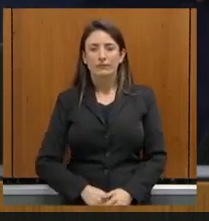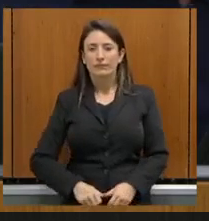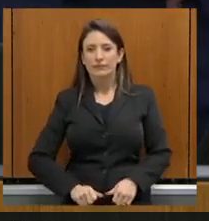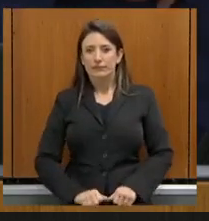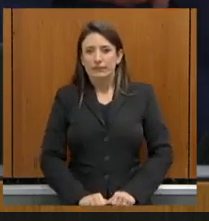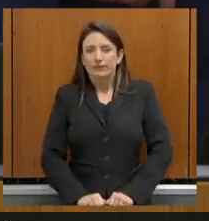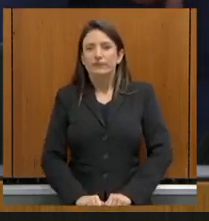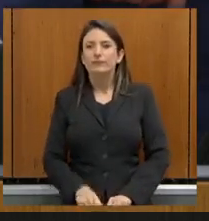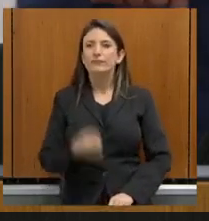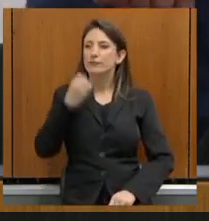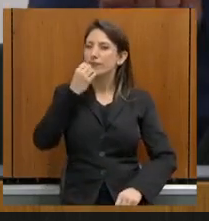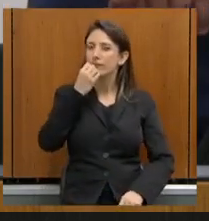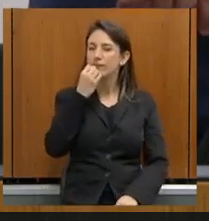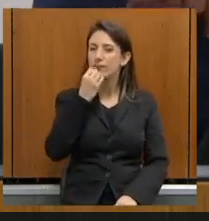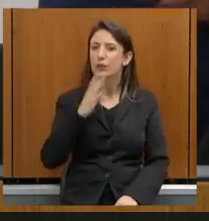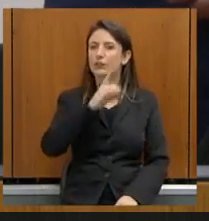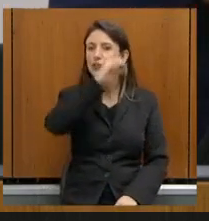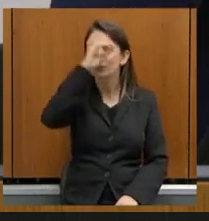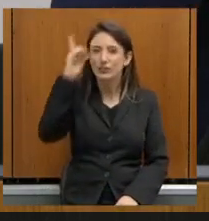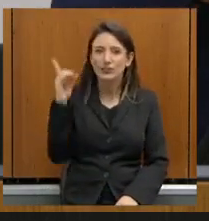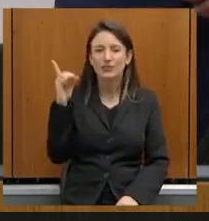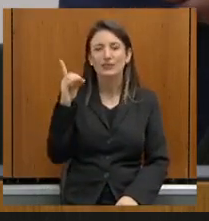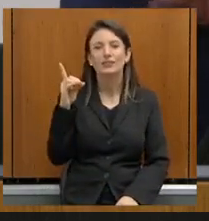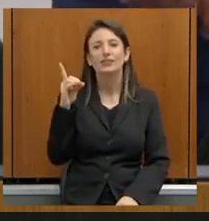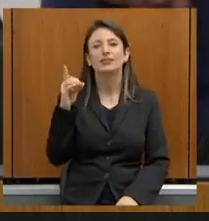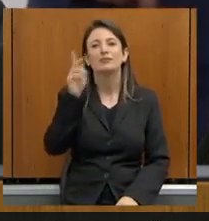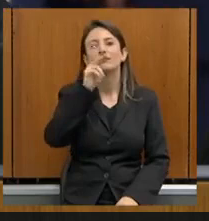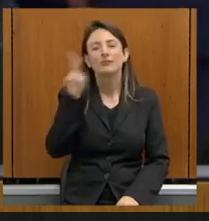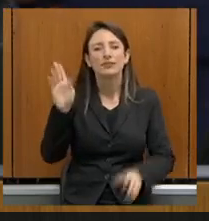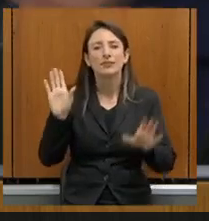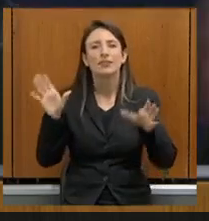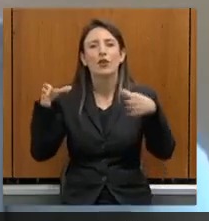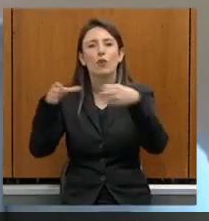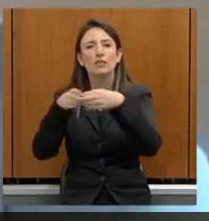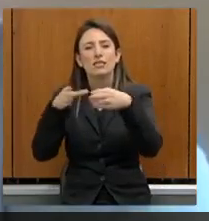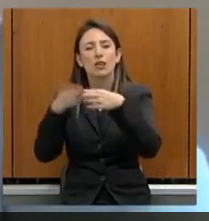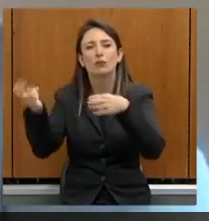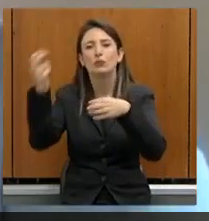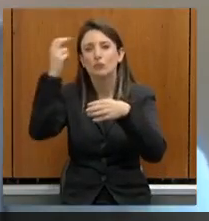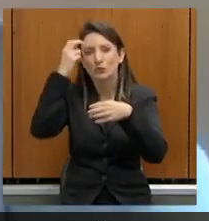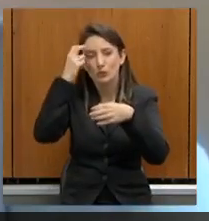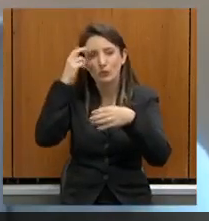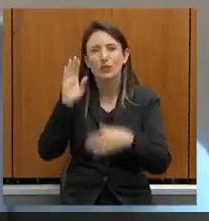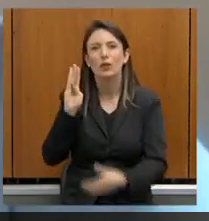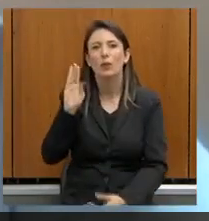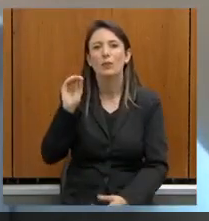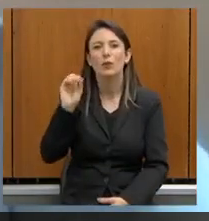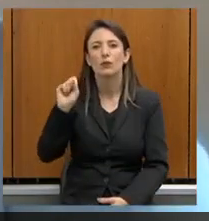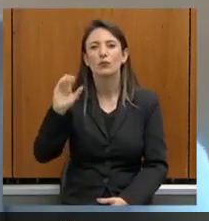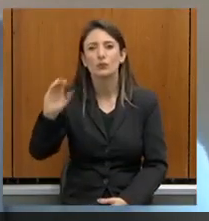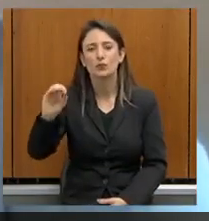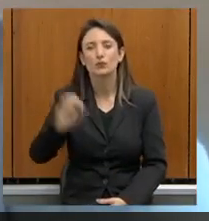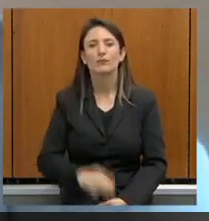Bom dia, presidente da Comissão de Cultura, Gustavo Bosco, bom dia